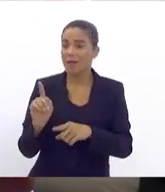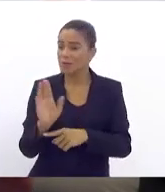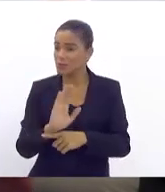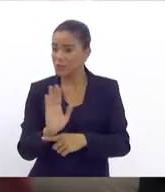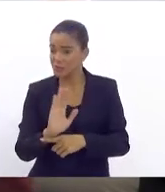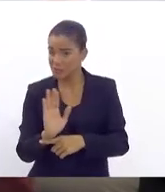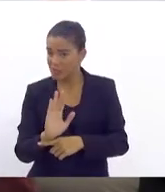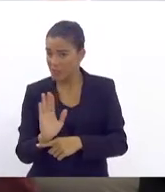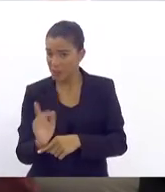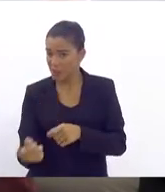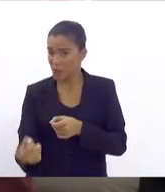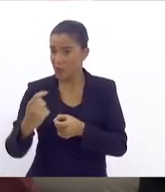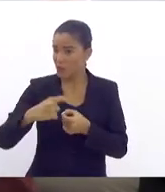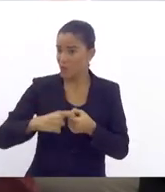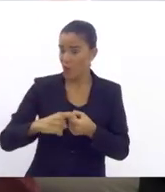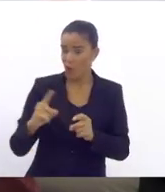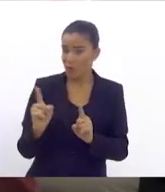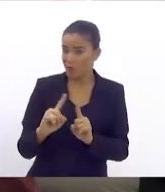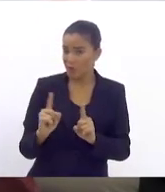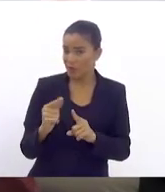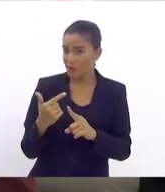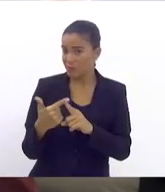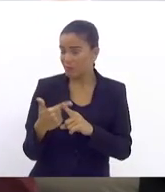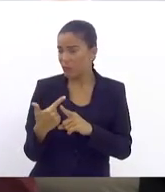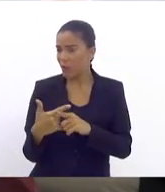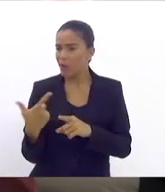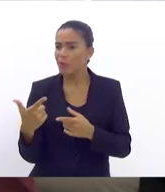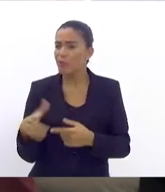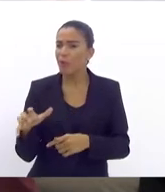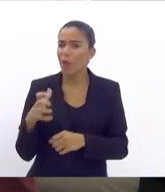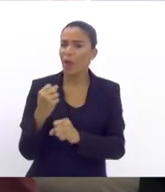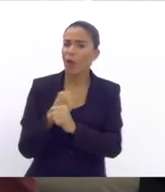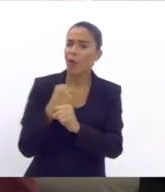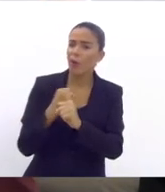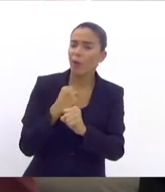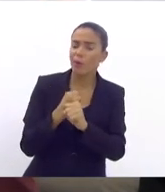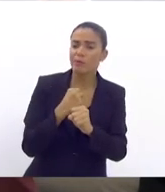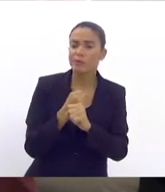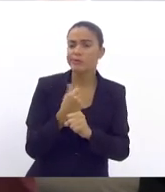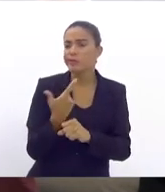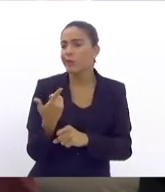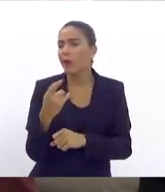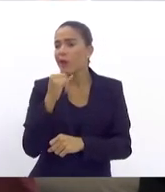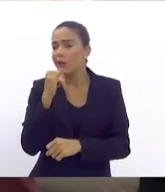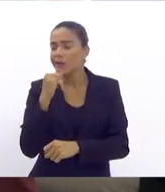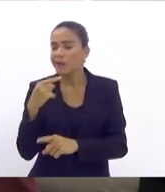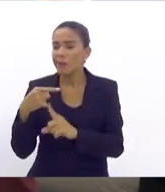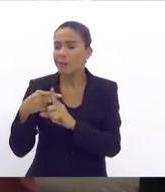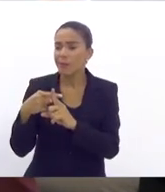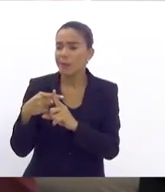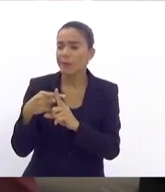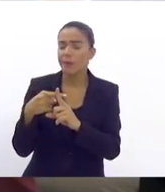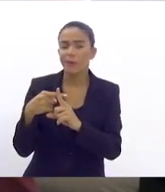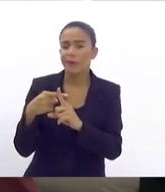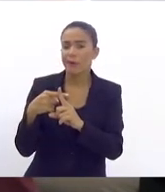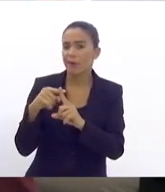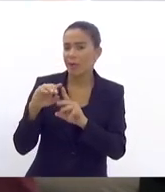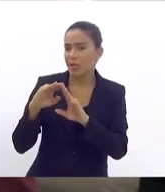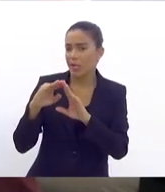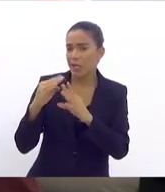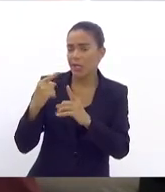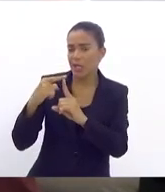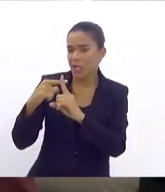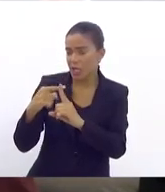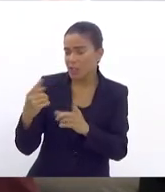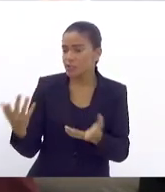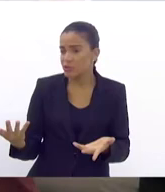voltar. Por que que não quer que construa, imaginemos, uma determinada igreja, como já aconteceu?